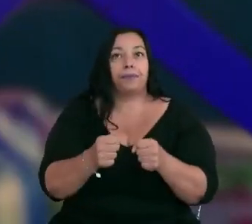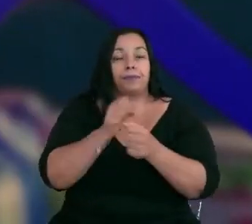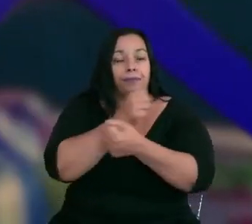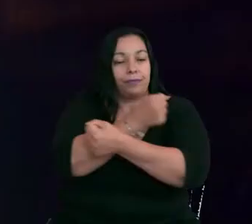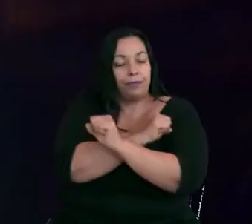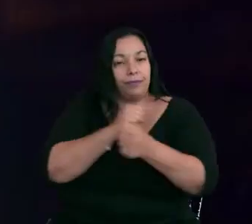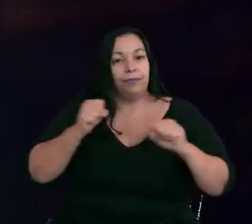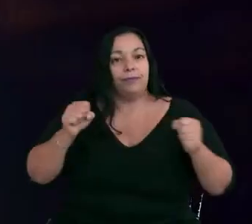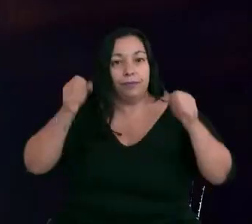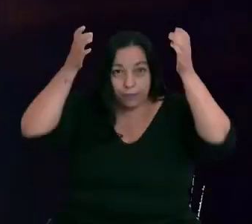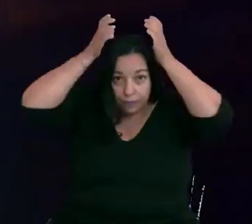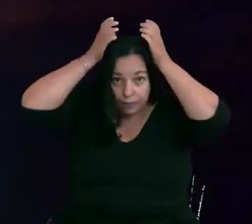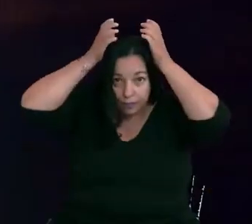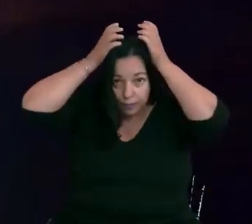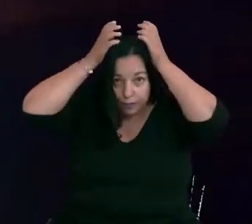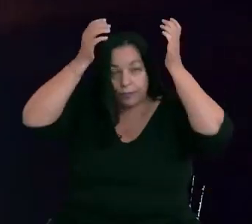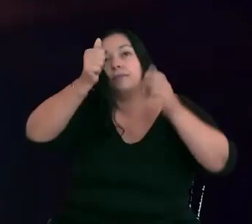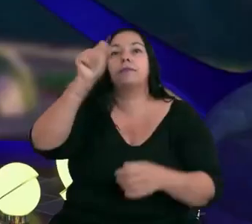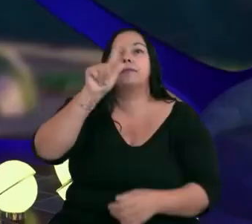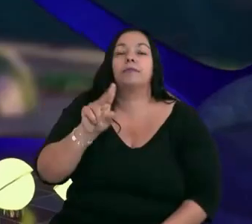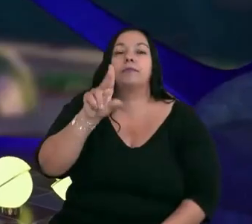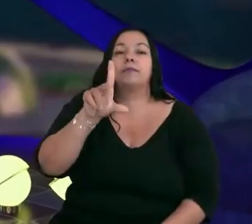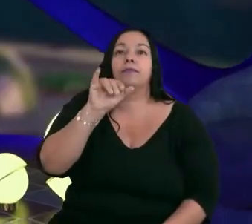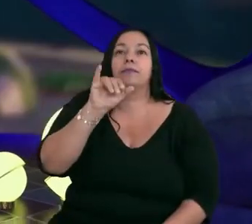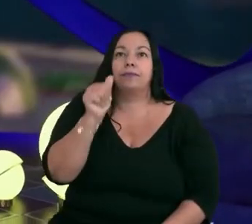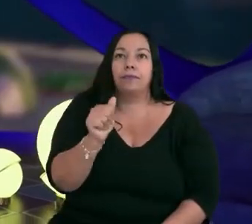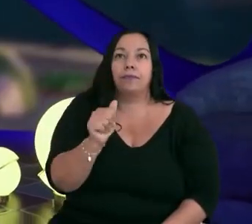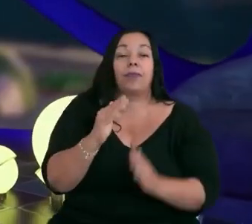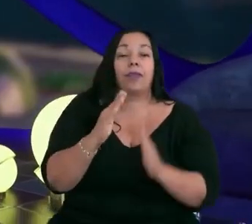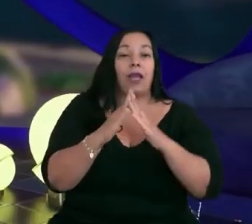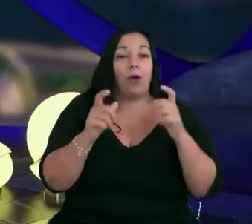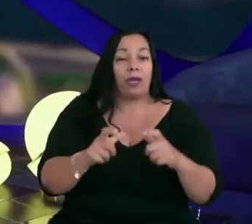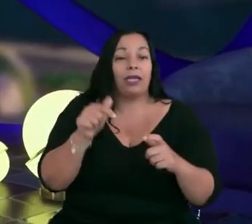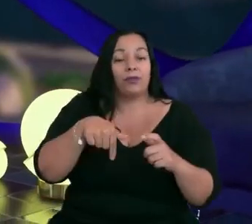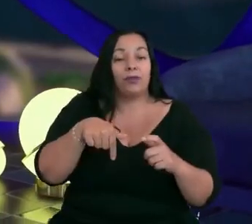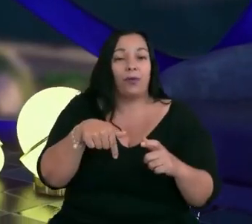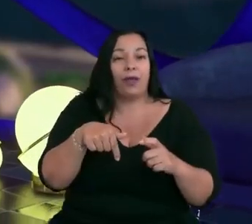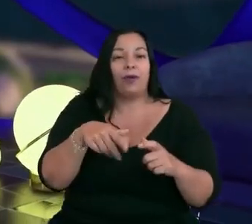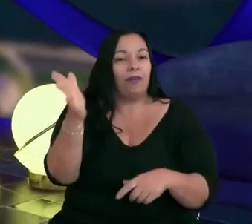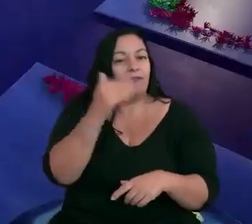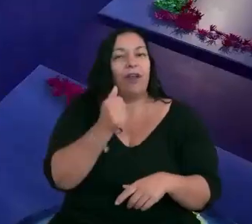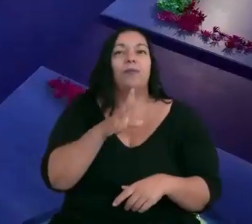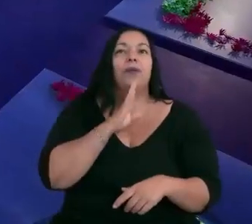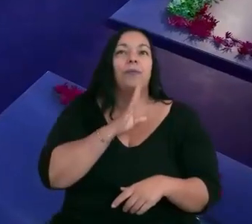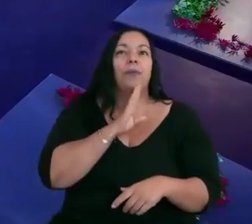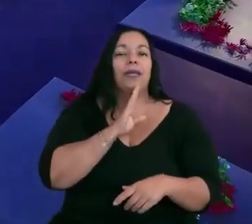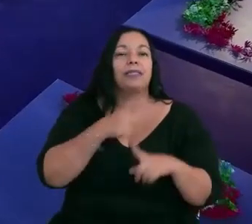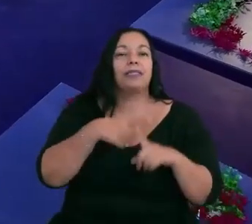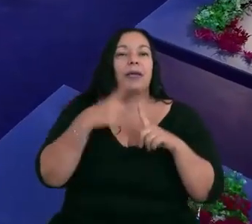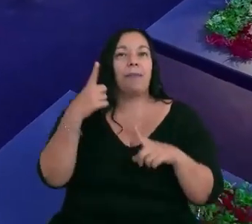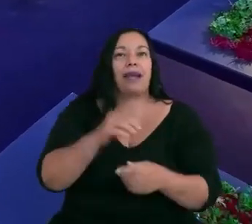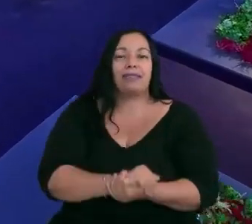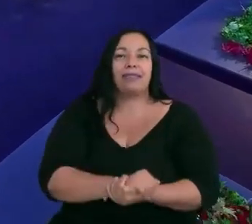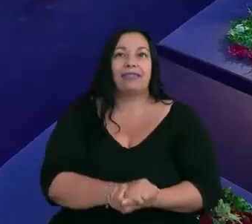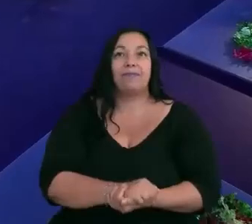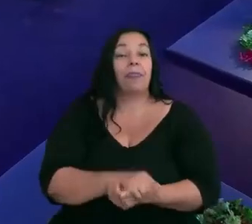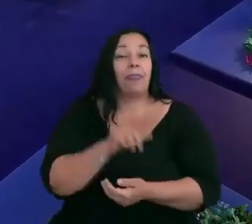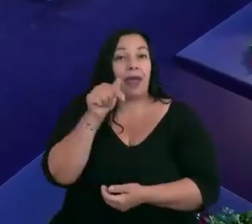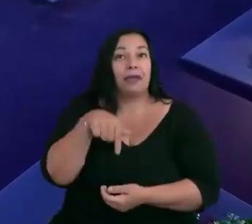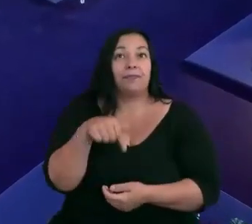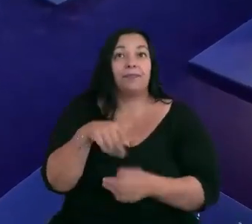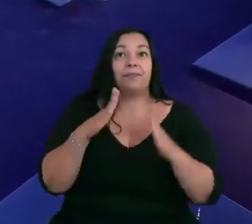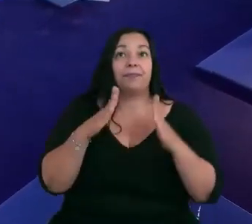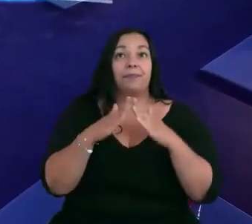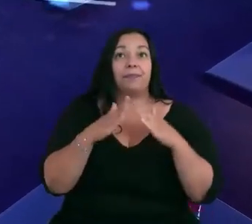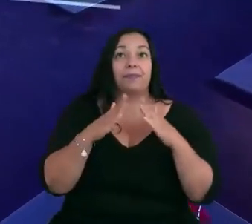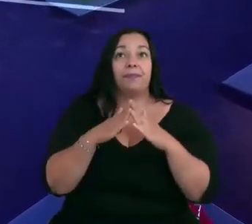Azulha. Hoje, quem mora aqui sou eu. Vem comigo para conhecer mais sobre Azulha. Aqui é a casa do